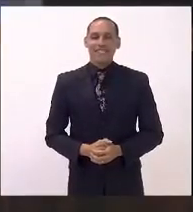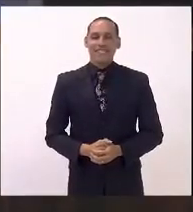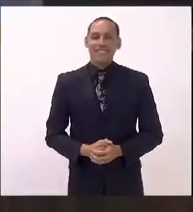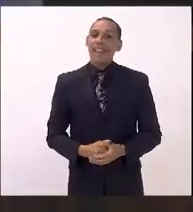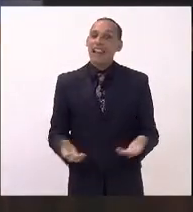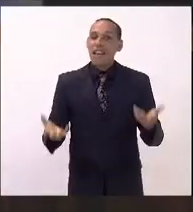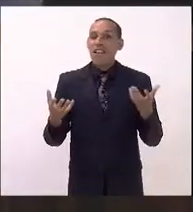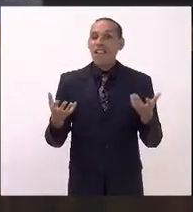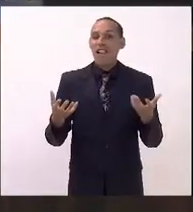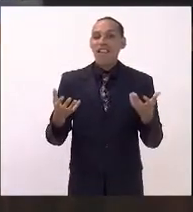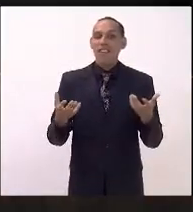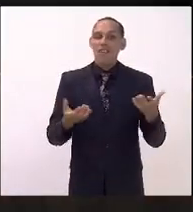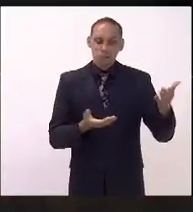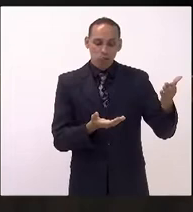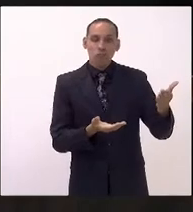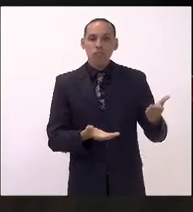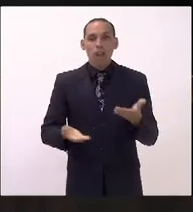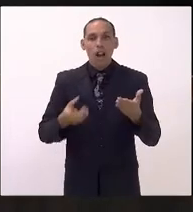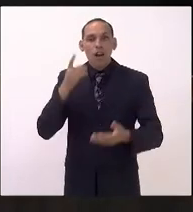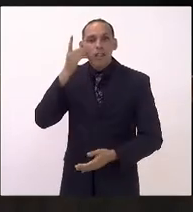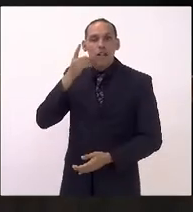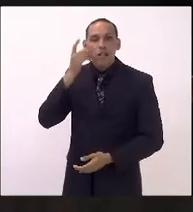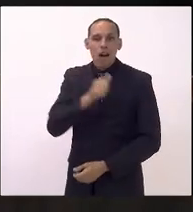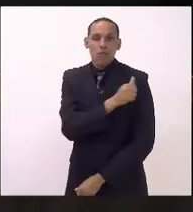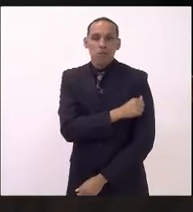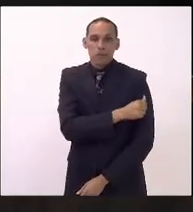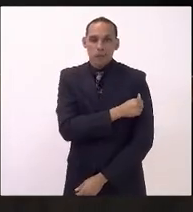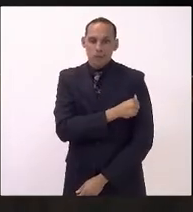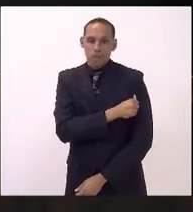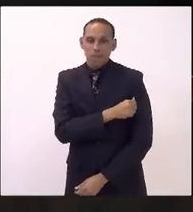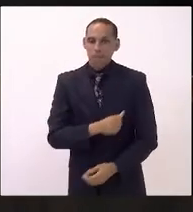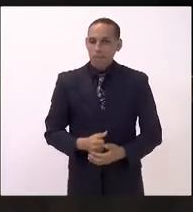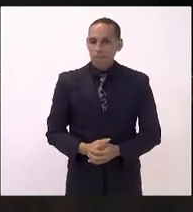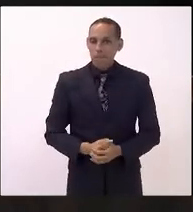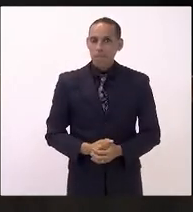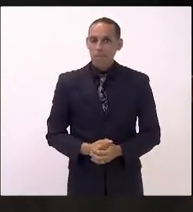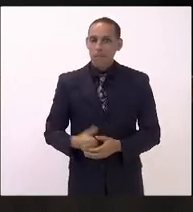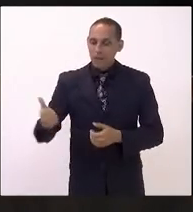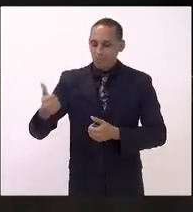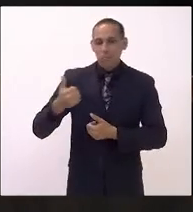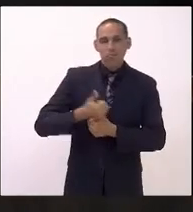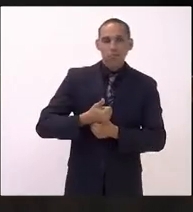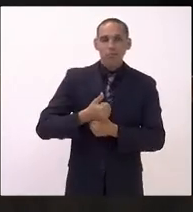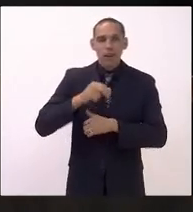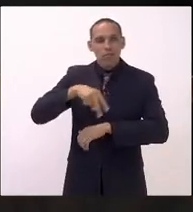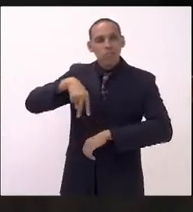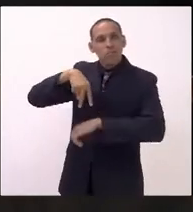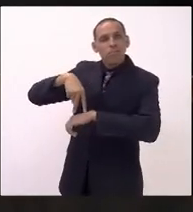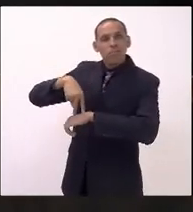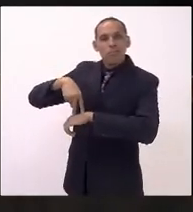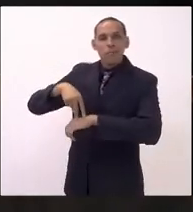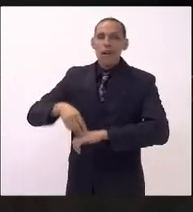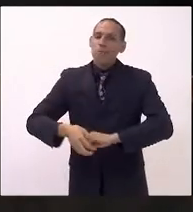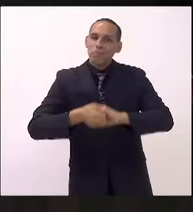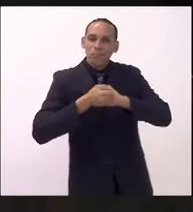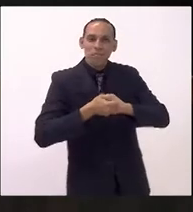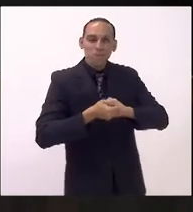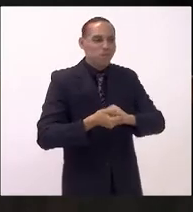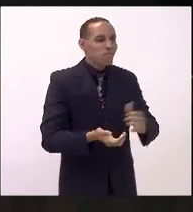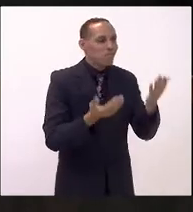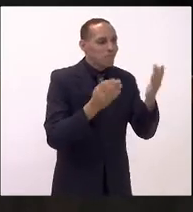Queria convidar a deputada enfermeira Rejane para ocupar a tribuna e fazer a sua saudação ao